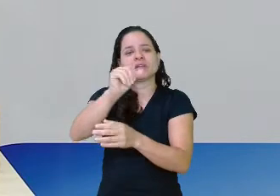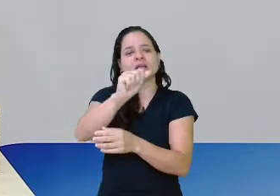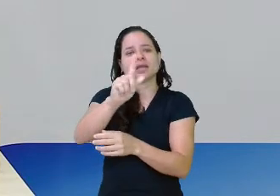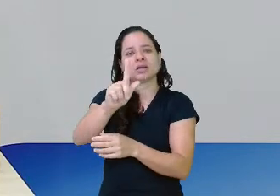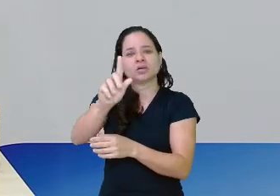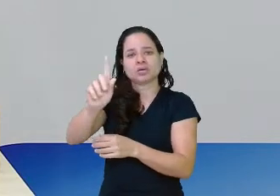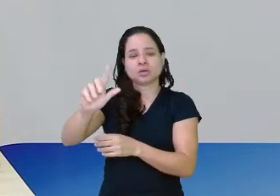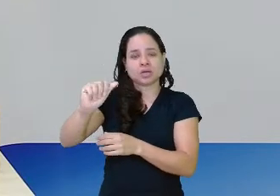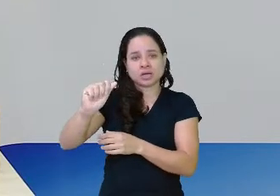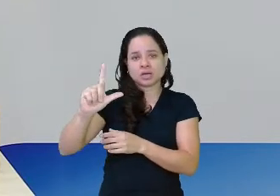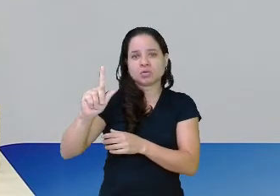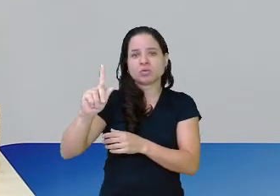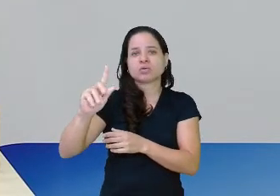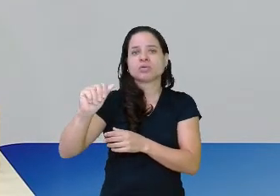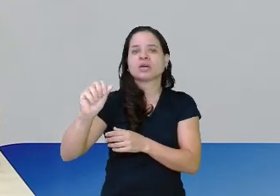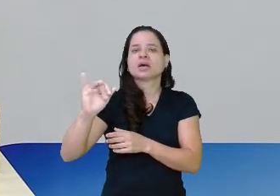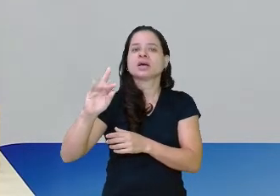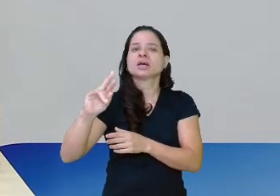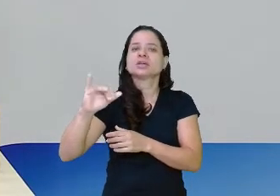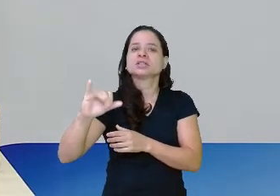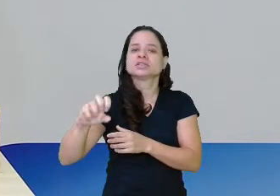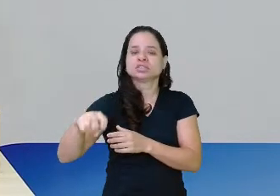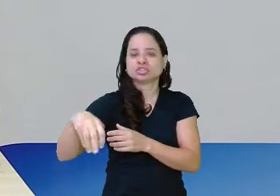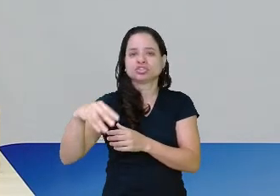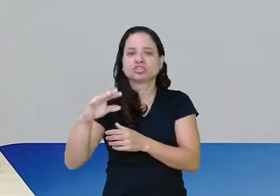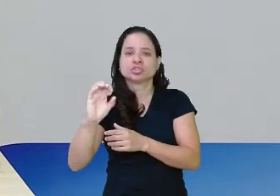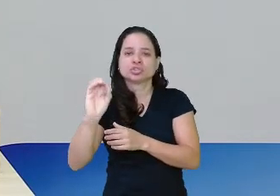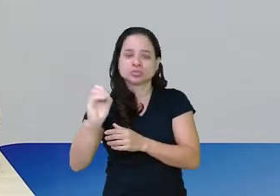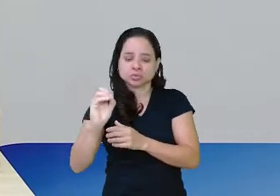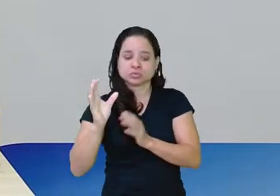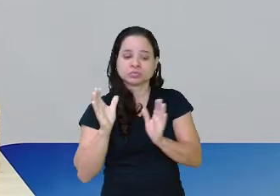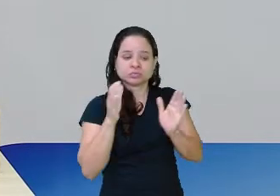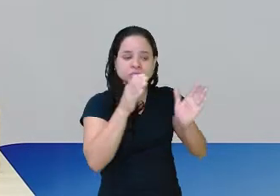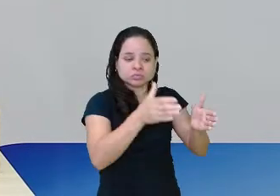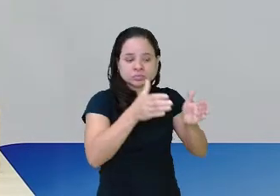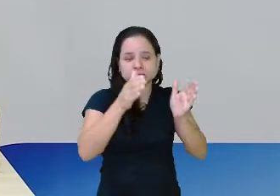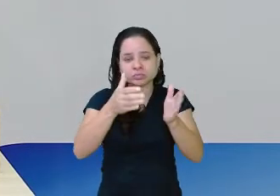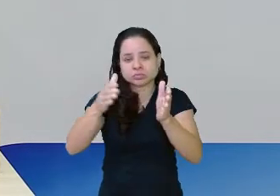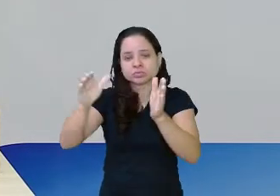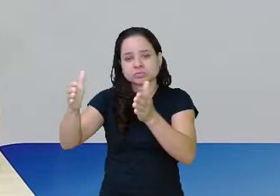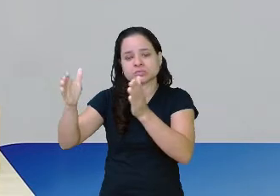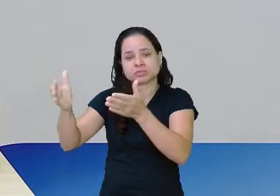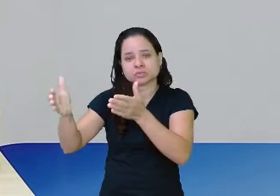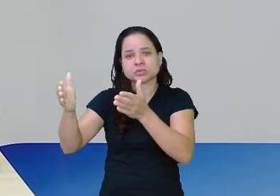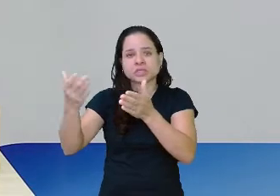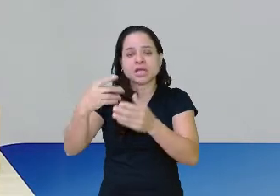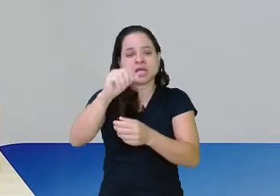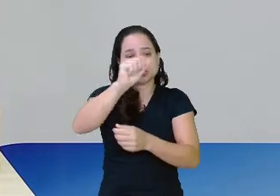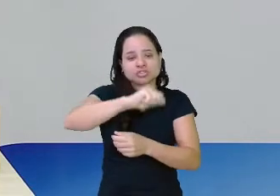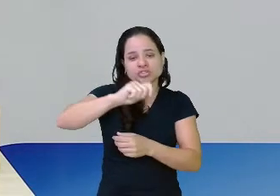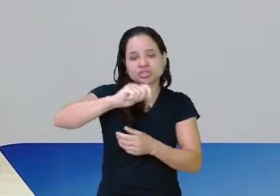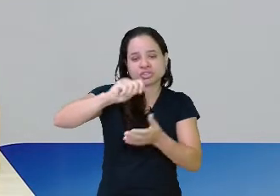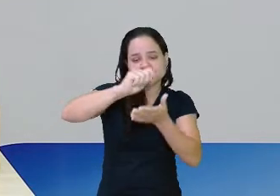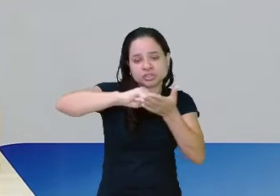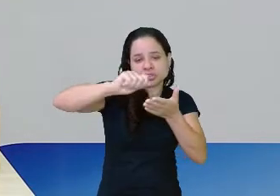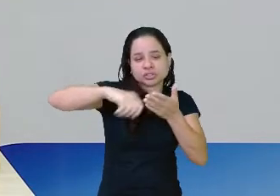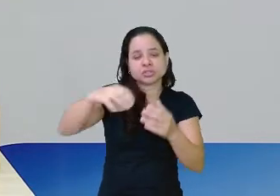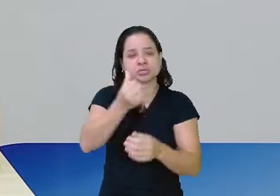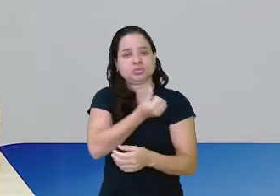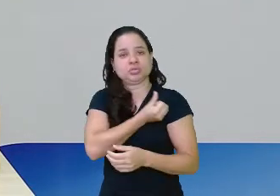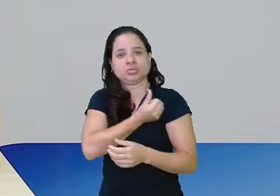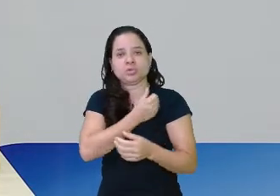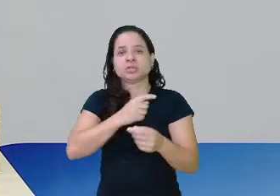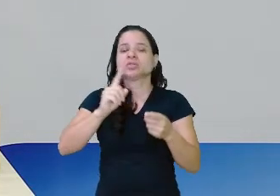E é nisso que eu vou focar hoje, tá? Existe o processo de decomposição e a escrita dos números também, mas eu vou deixar